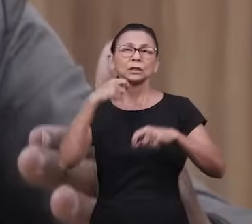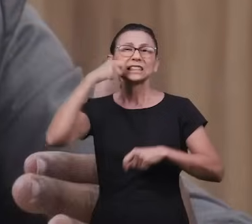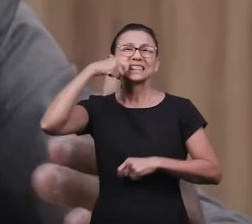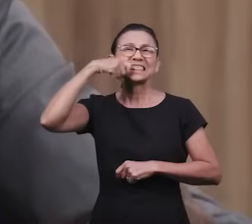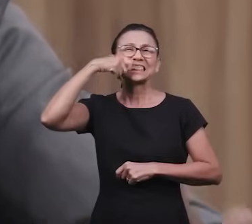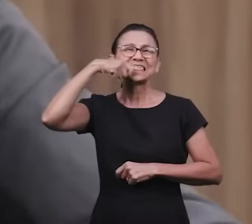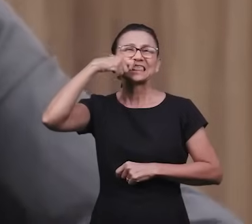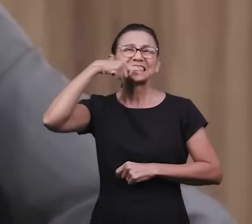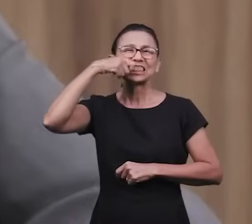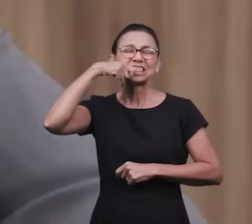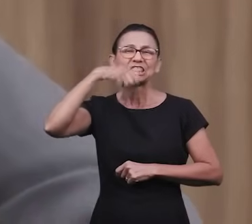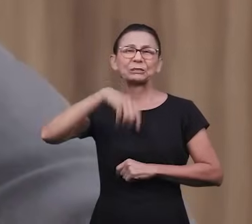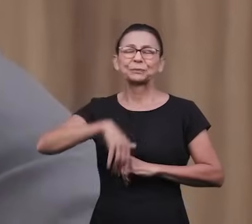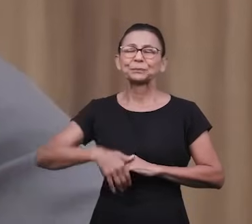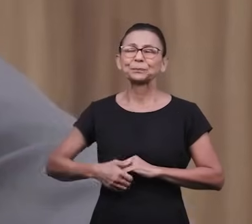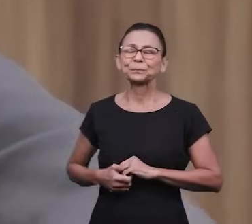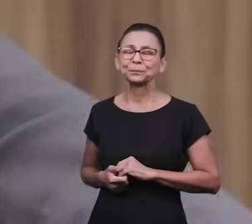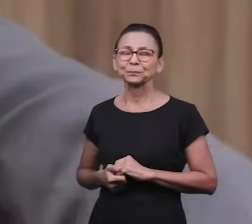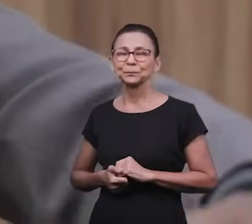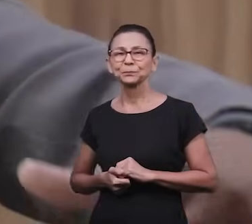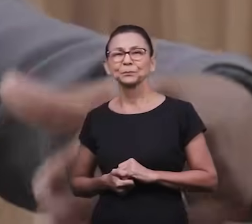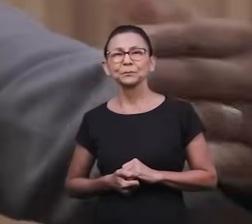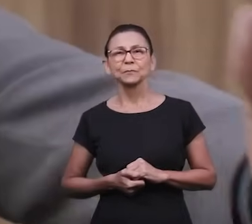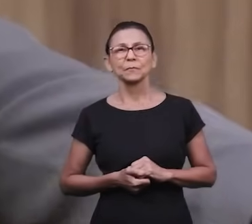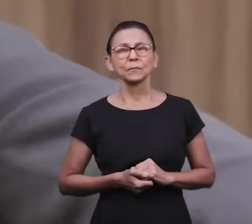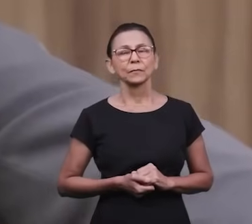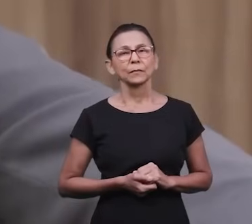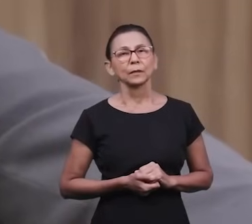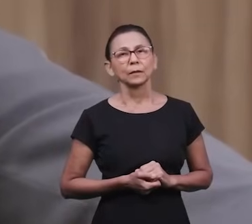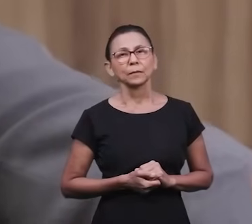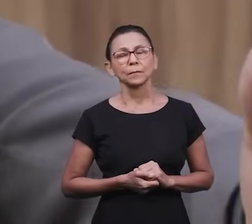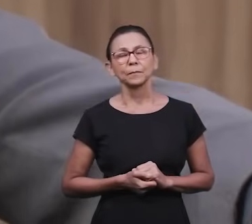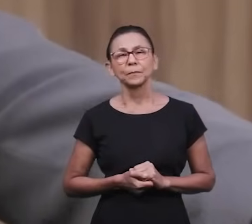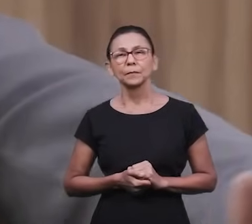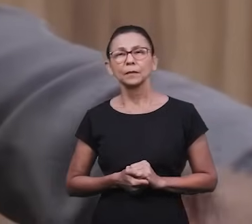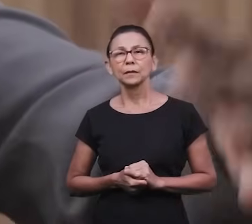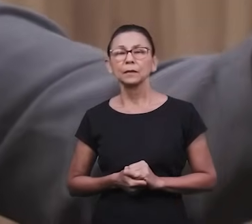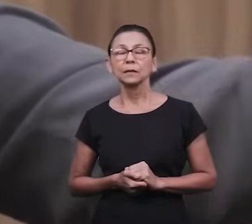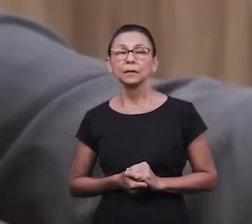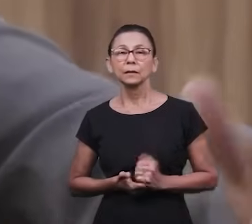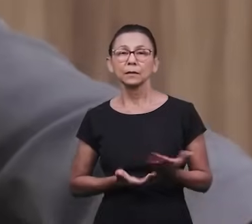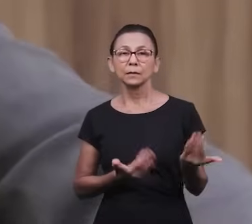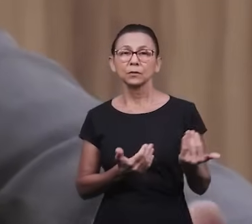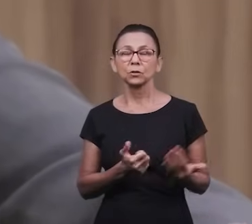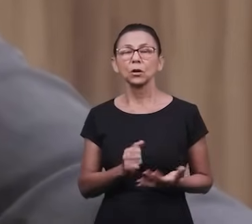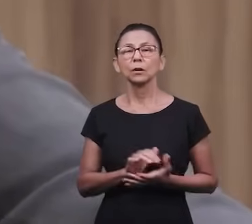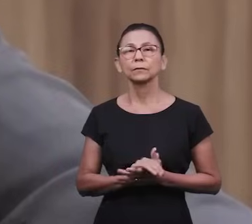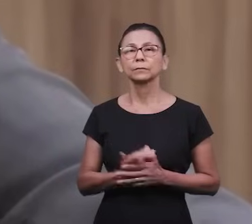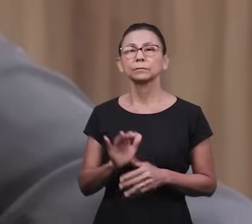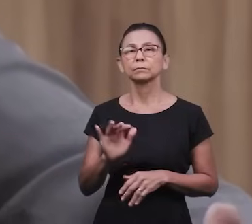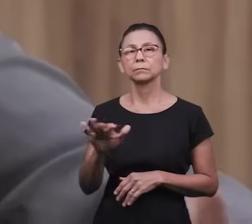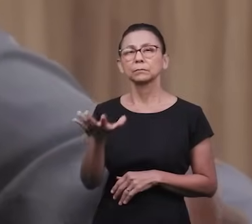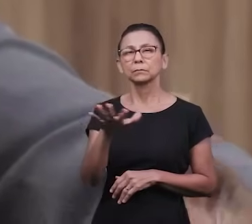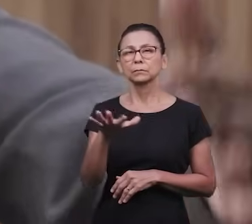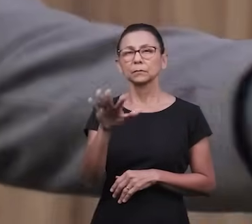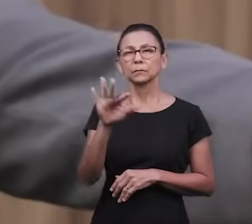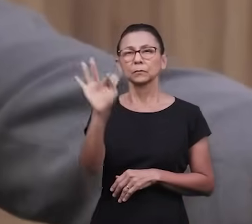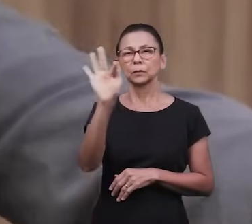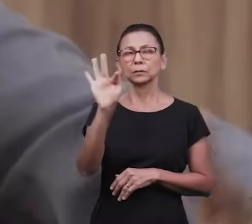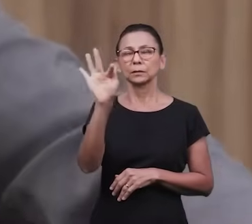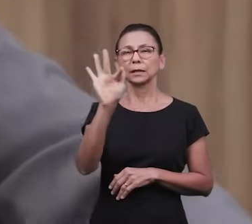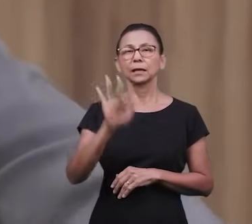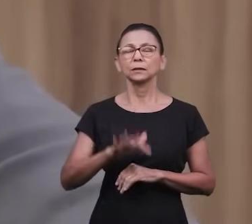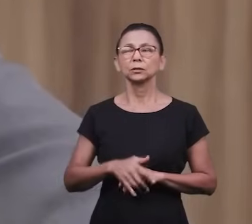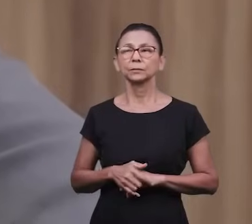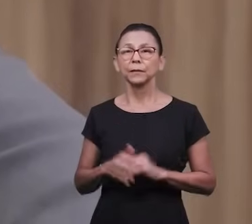muito além, né? E nessa faculdade onde ela estava, numa região aí do Brasil, abriu